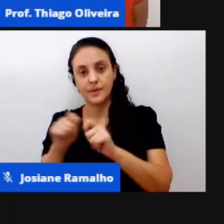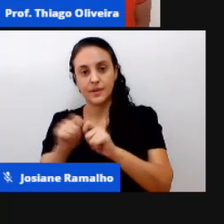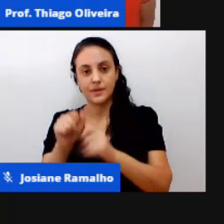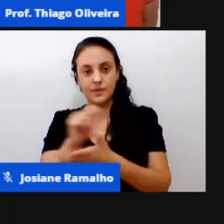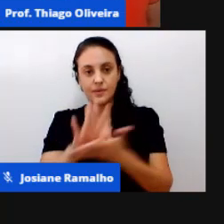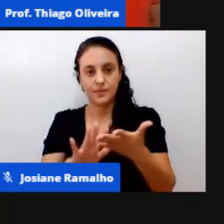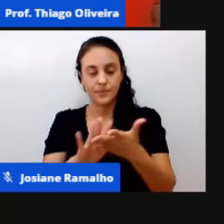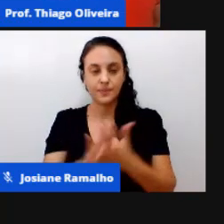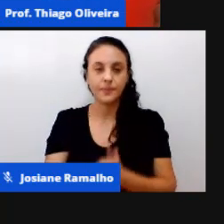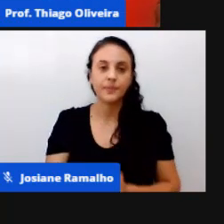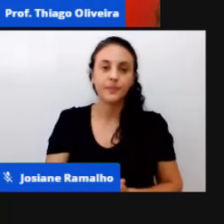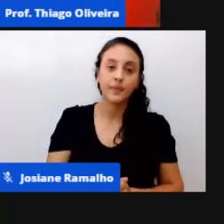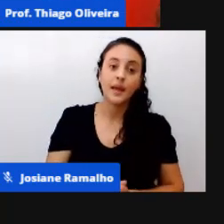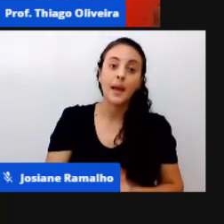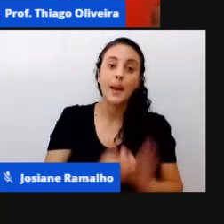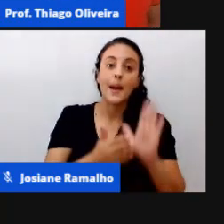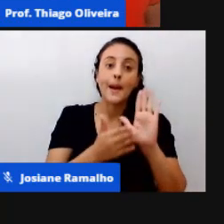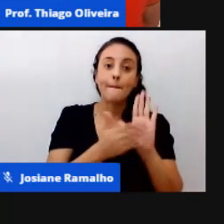A proposta